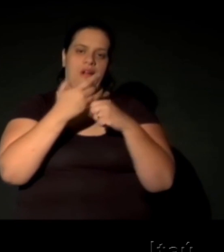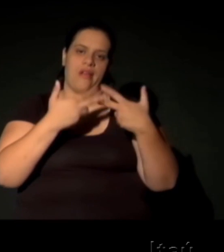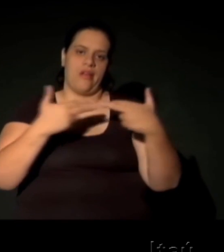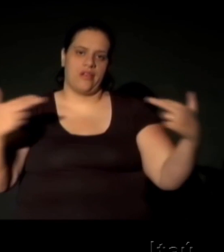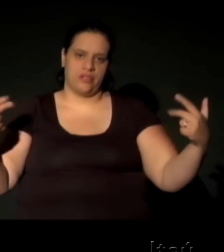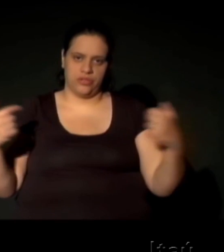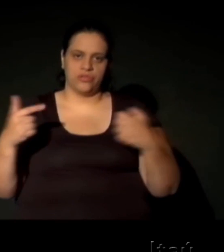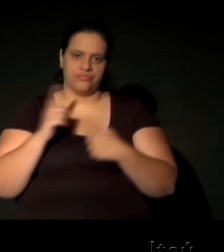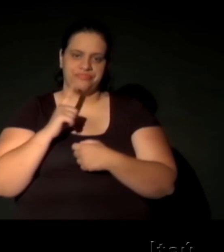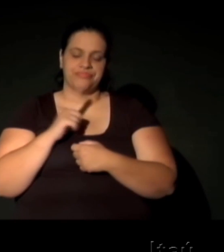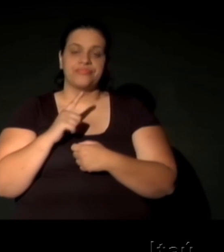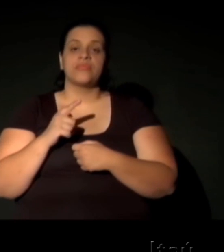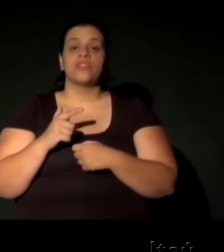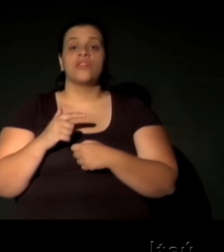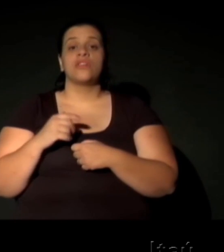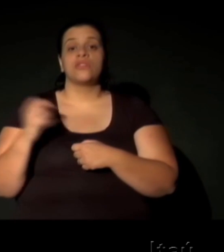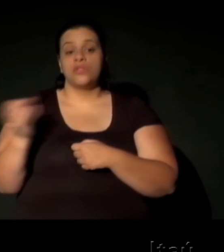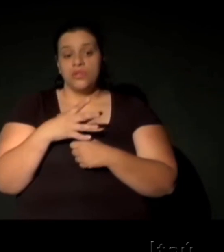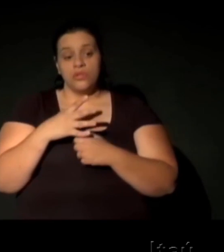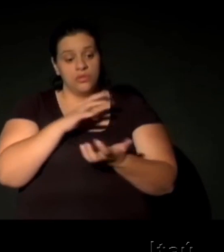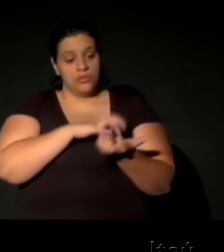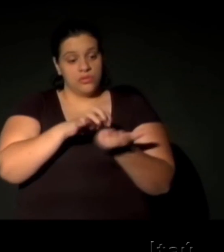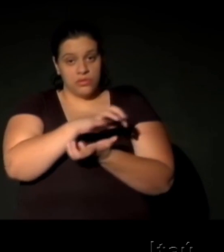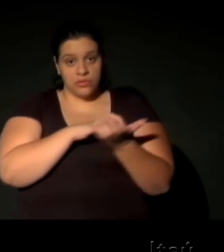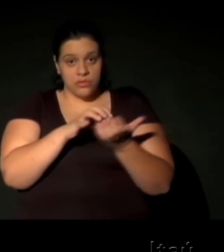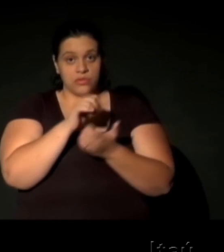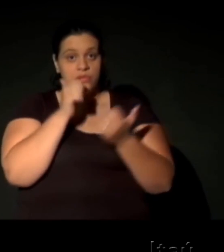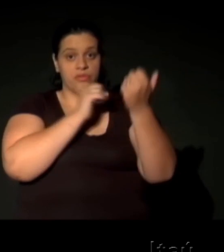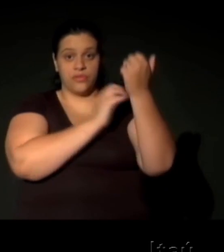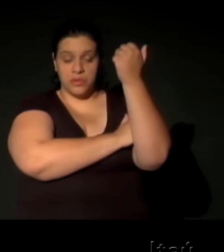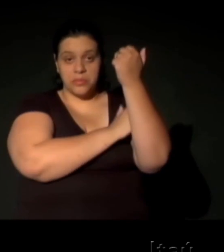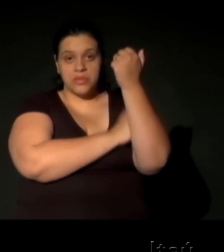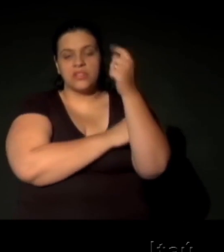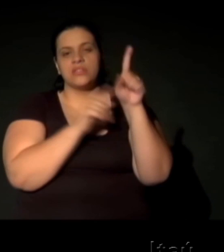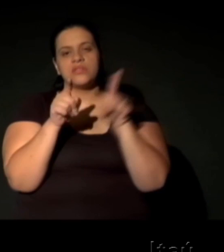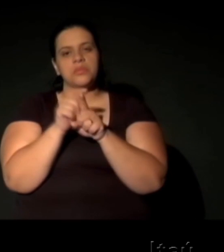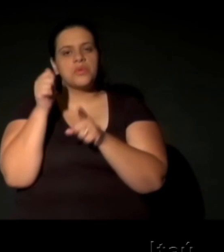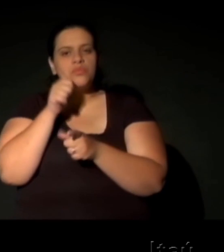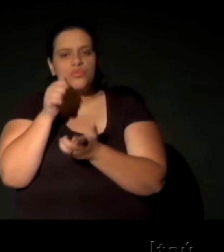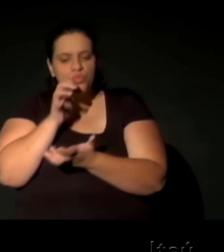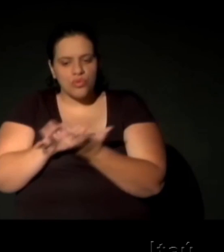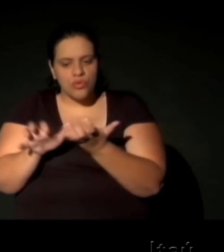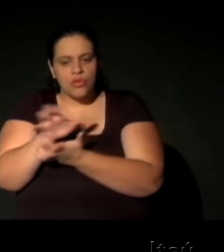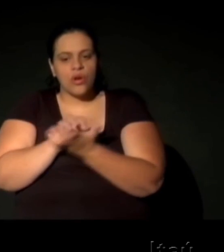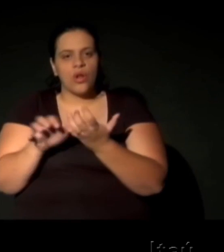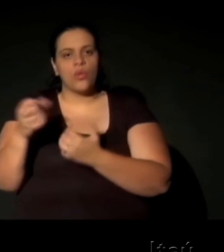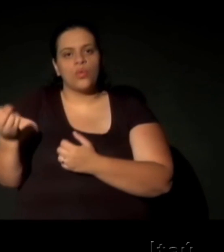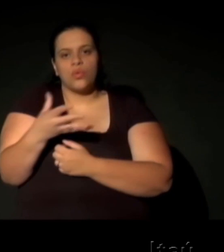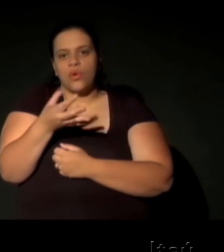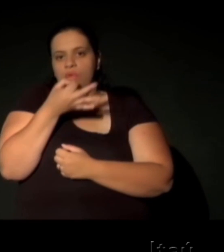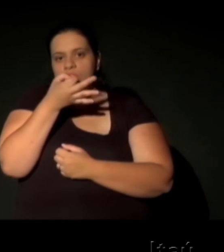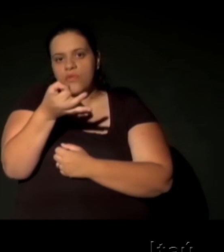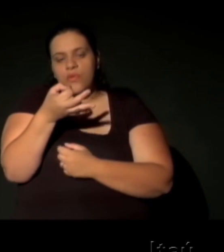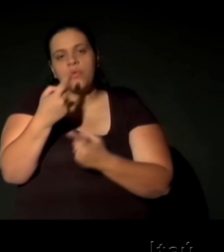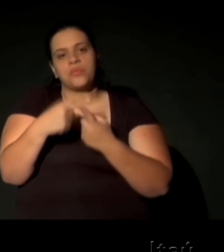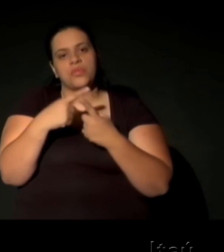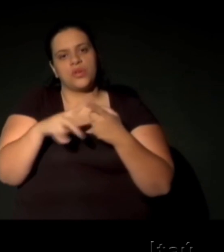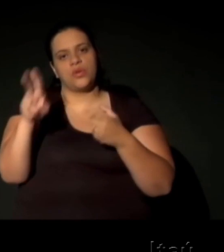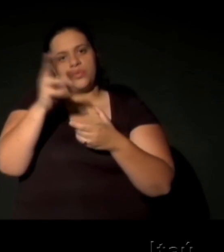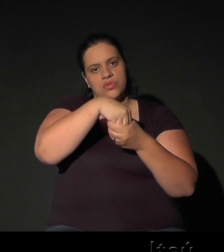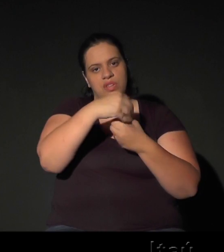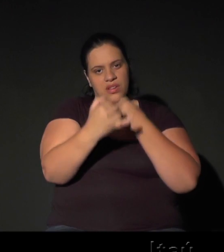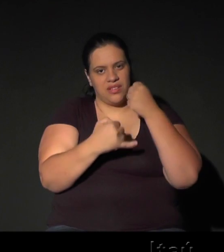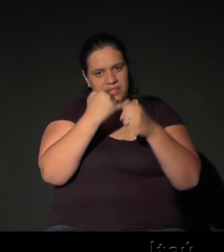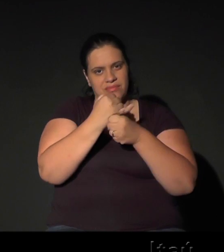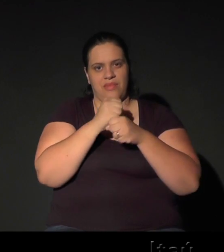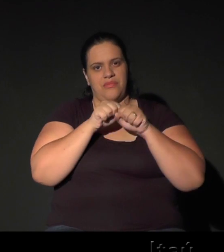eficácia né desses novos movimentos eh feministas e femininos né essa outra dicção a partir das redes me parece também